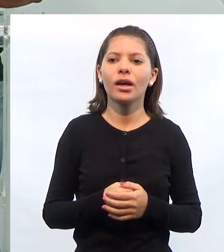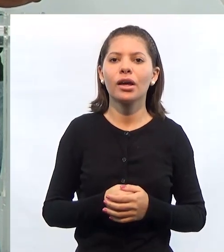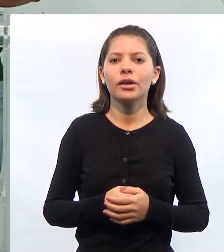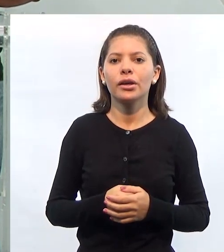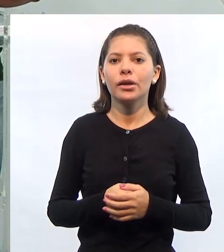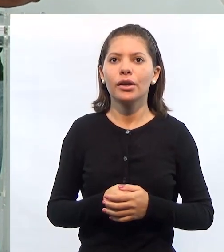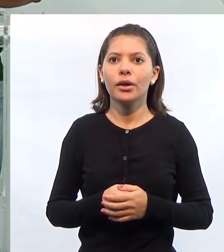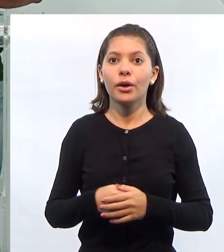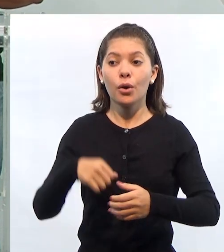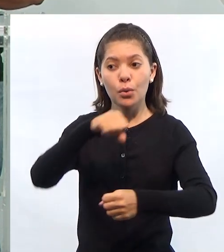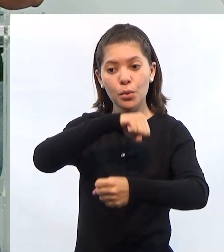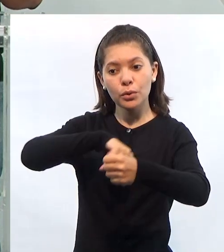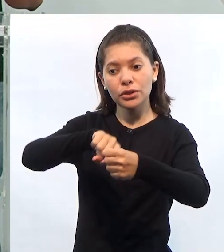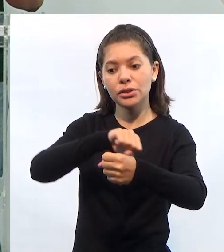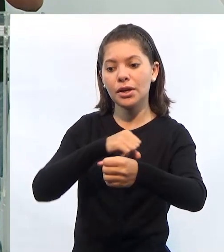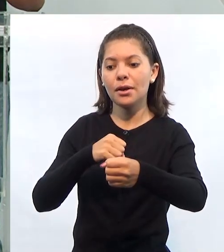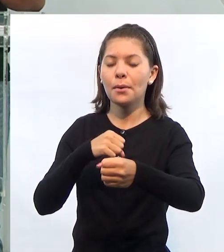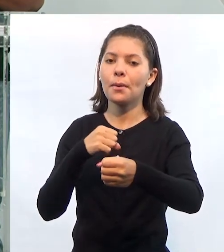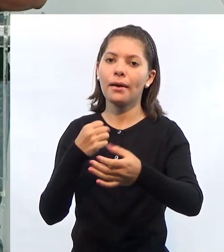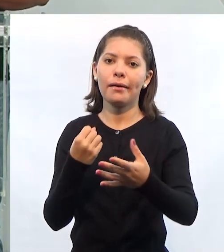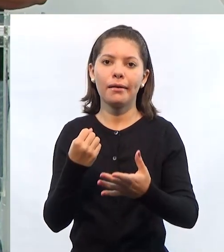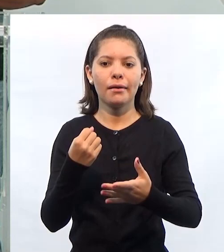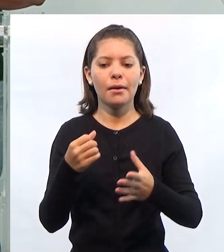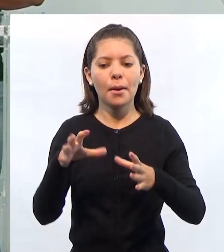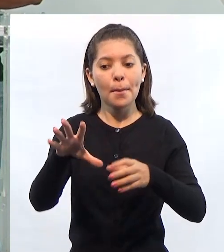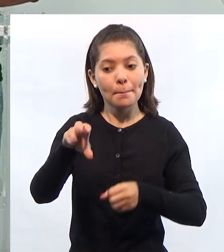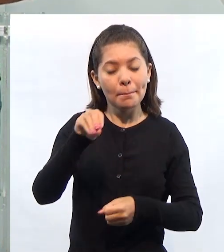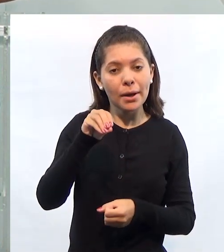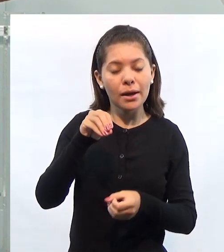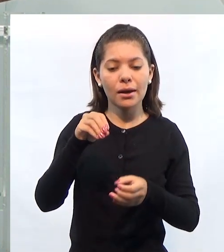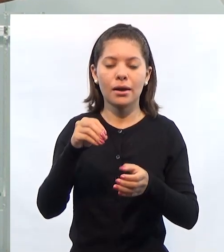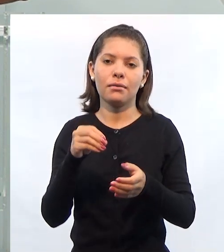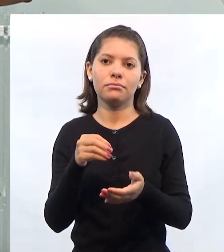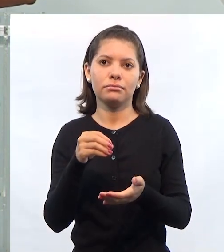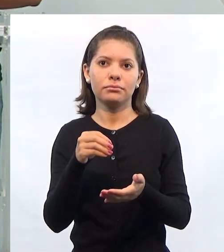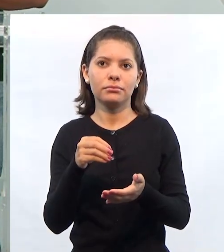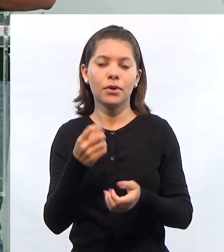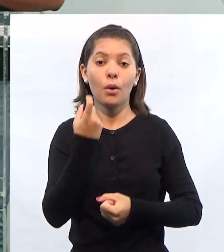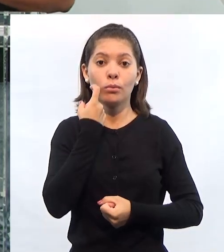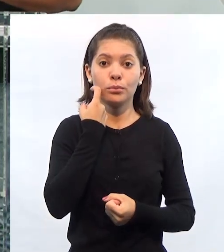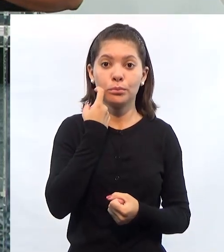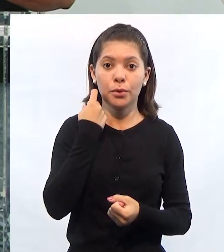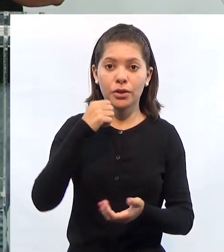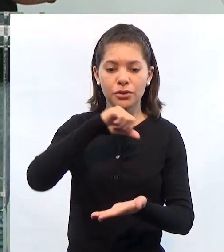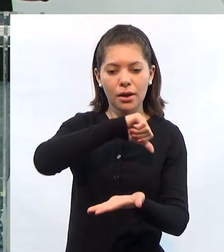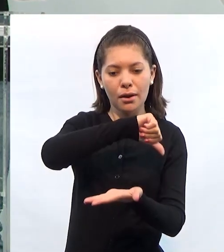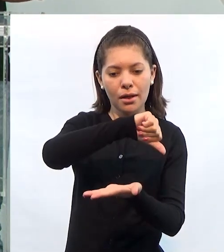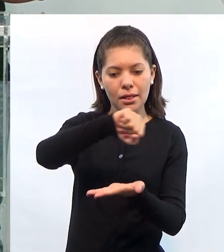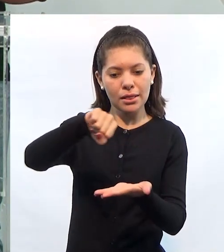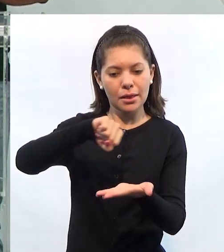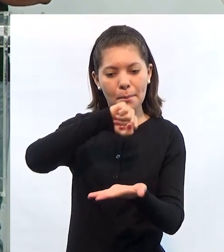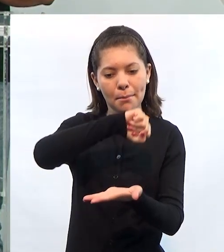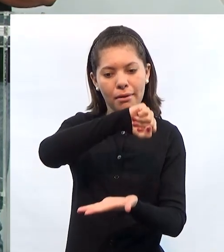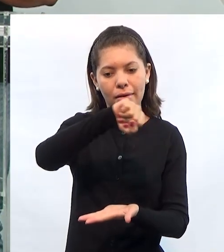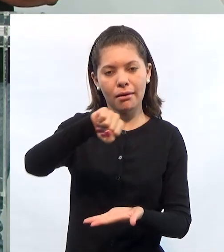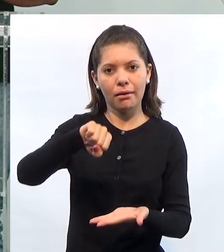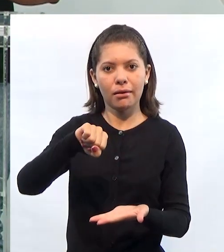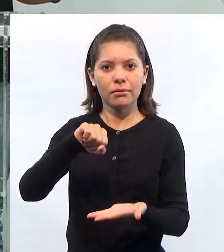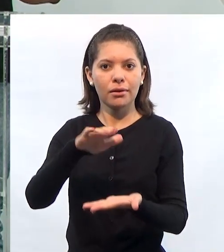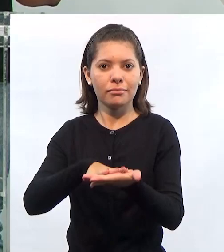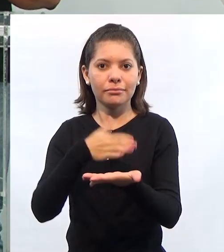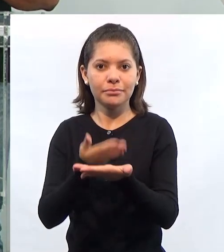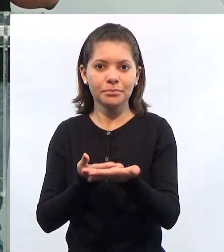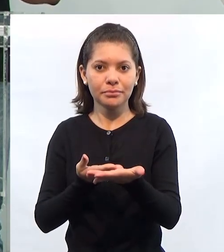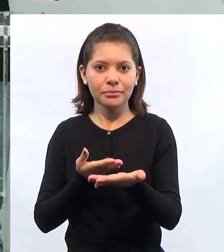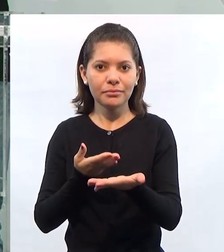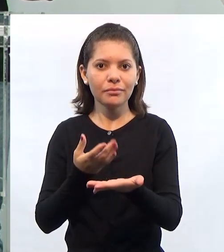vai ir lá pegar esse peixe, temperar e colocar para fritar.